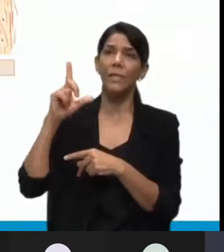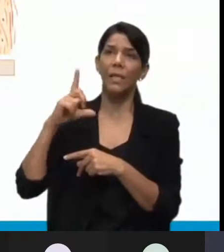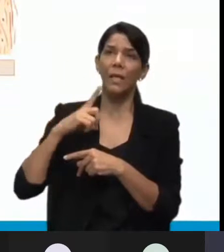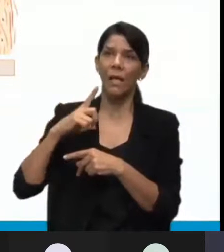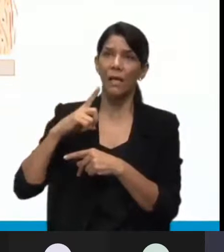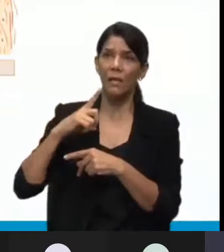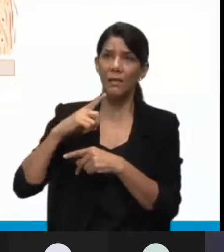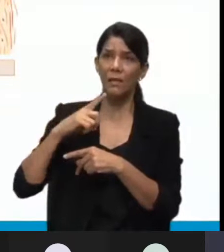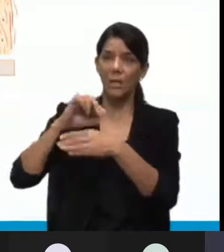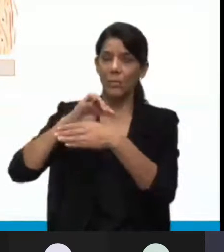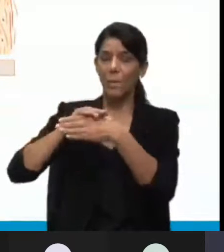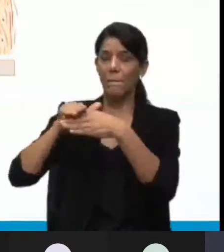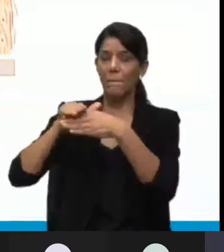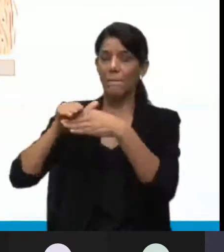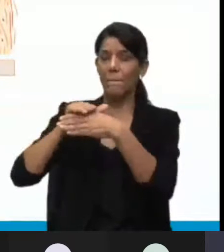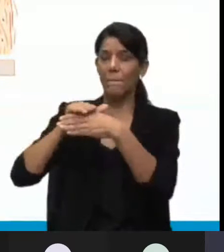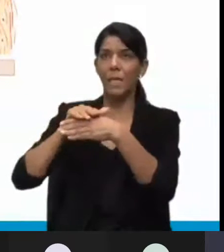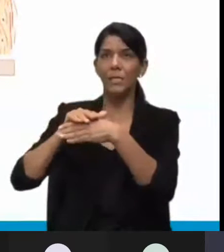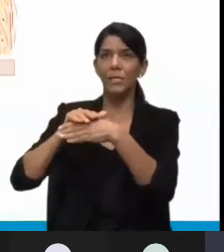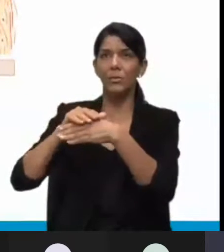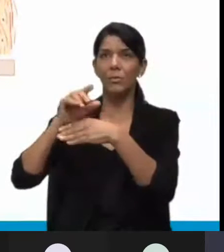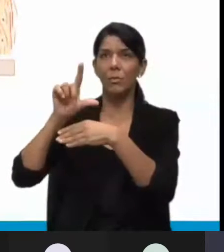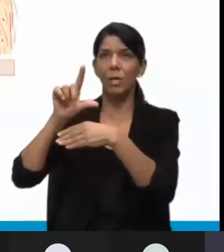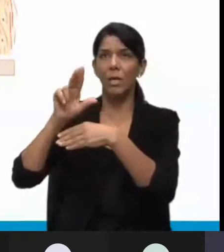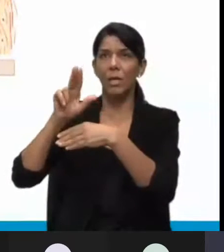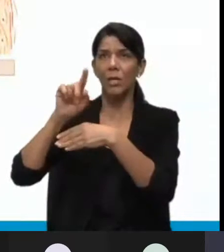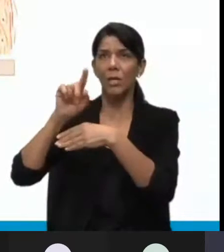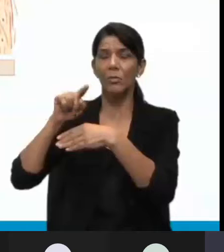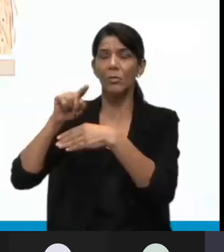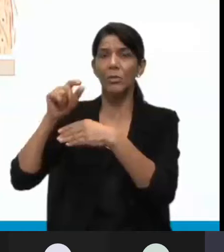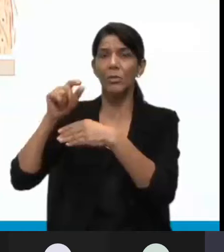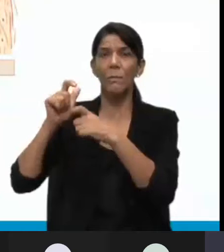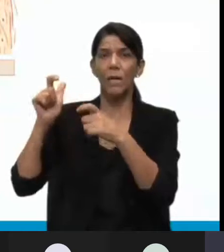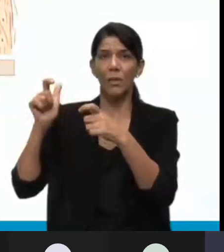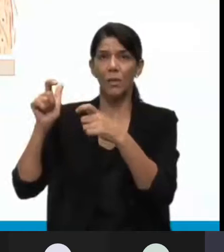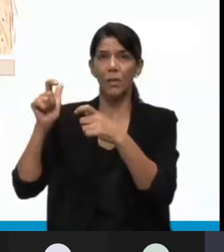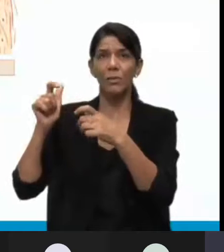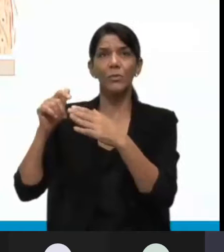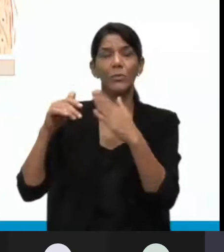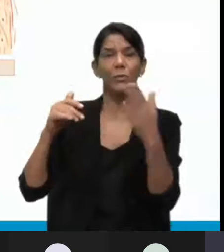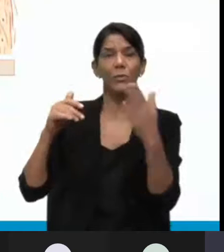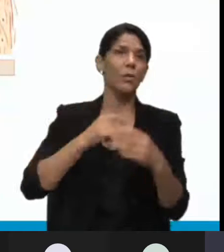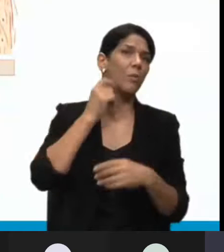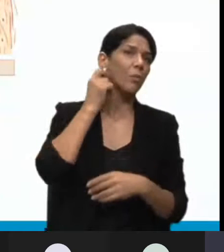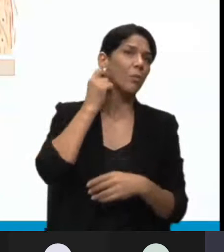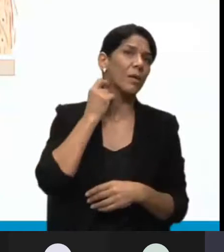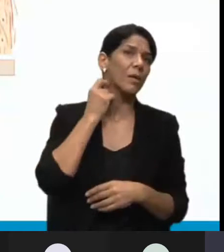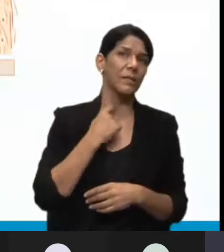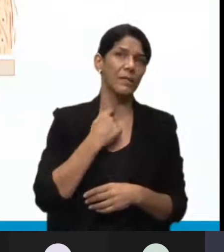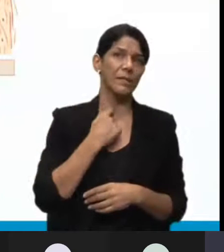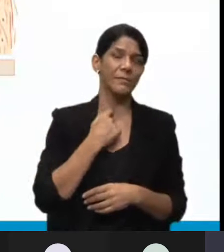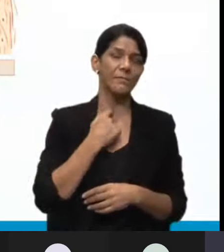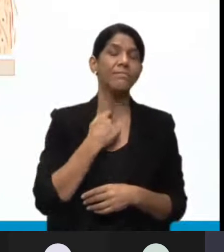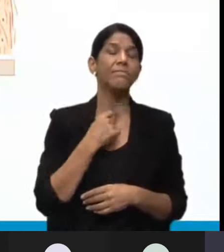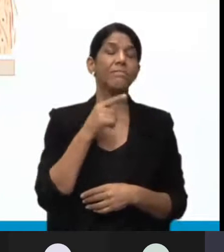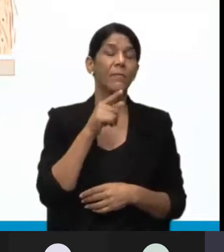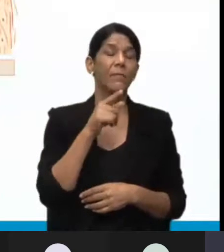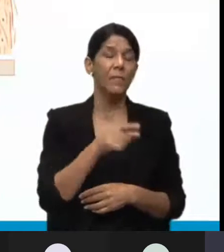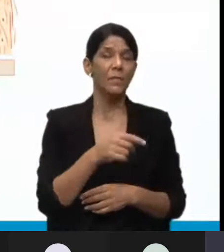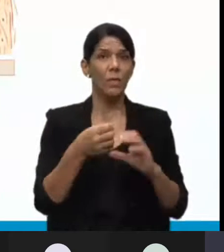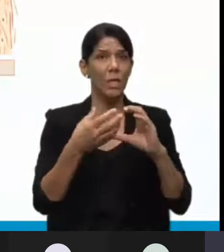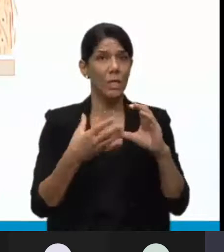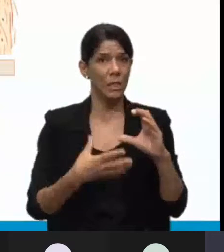luz maior do que a luz de uma artéria do mesmo porte, do mesmo calibre, tá? Então, essas